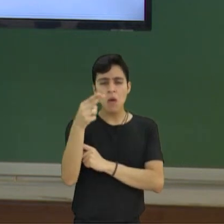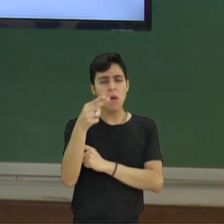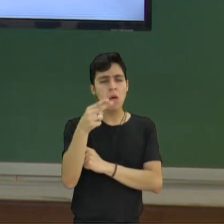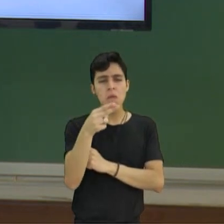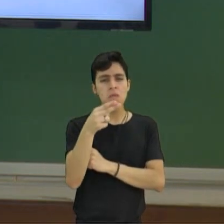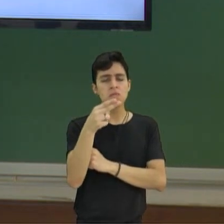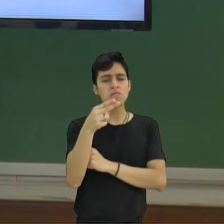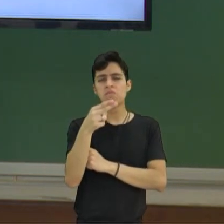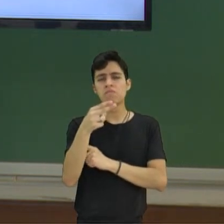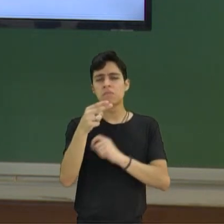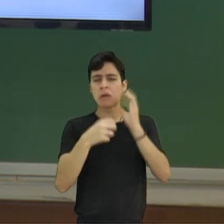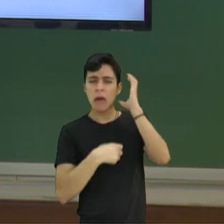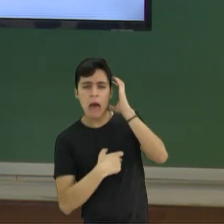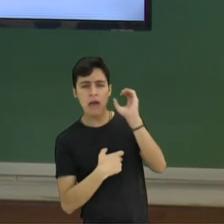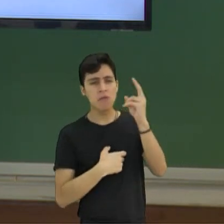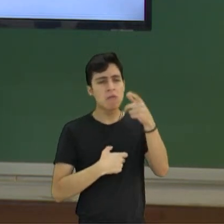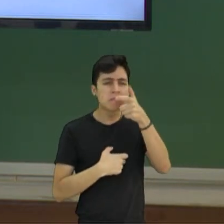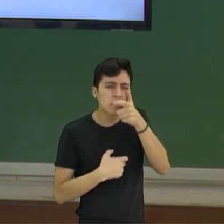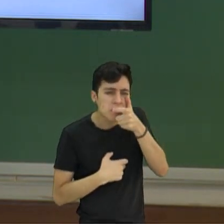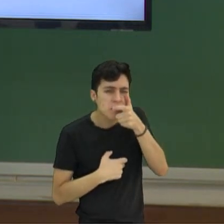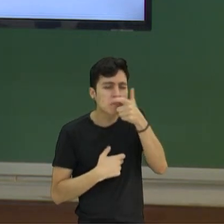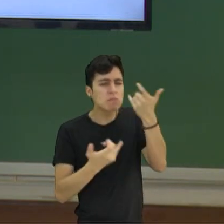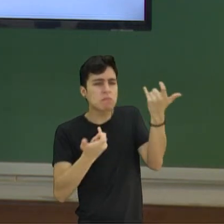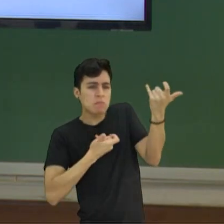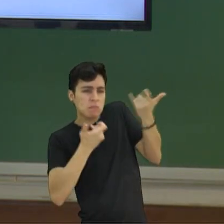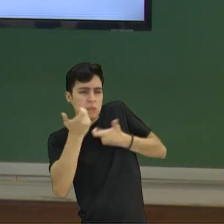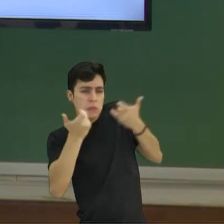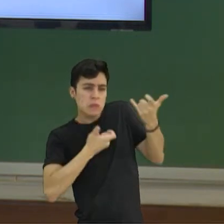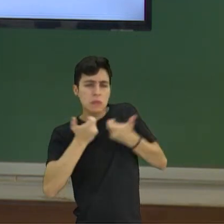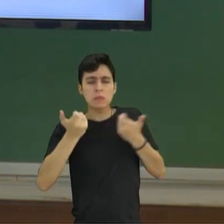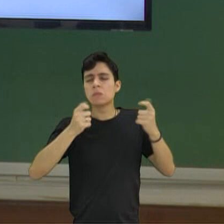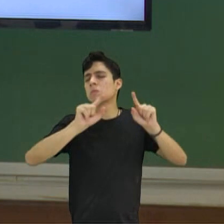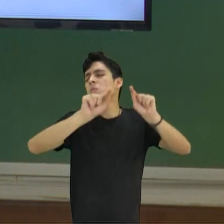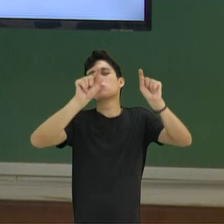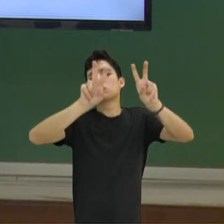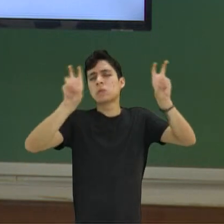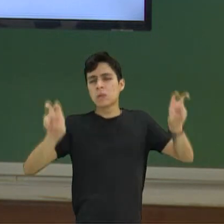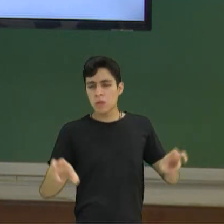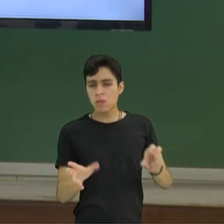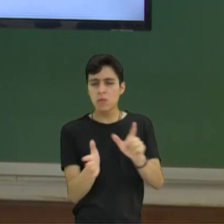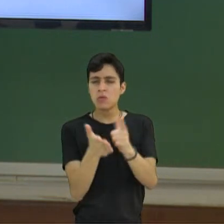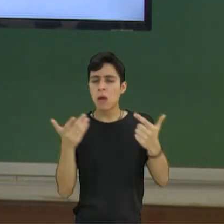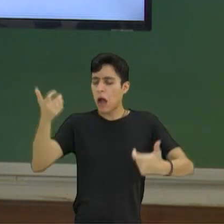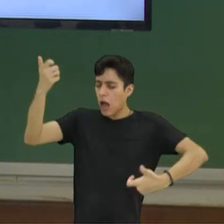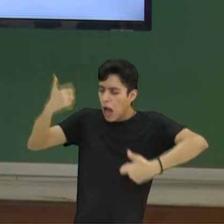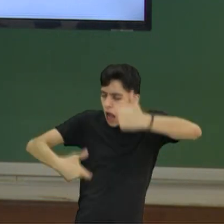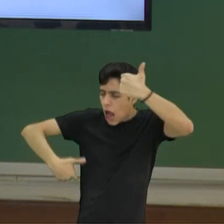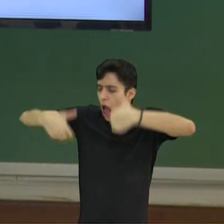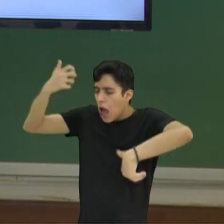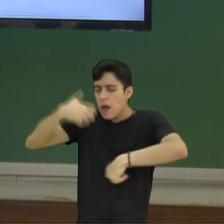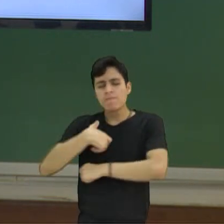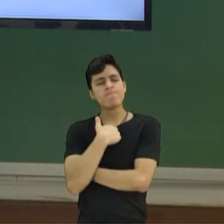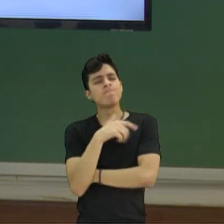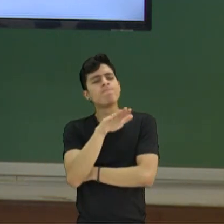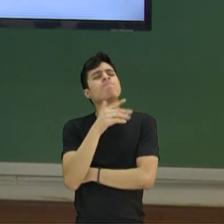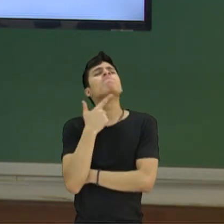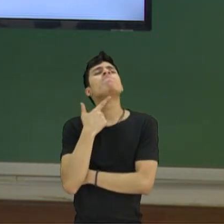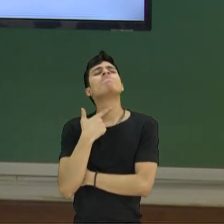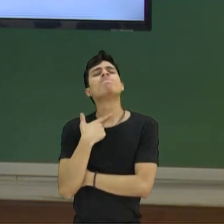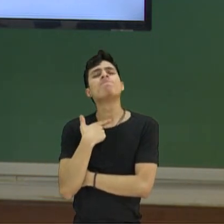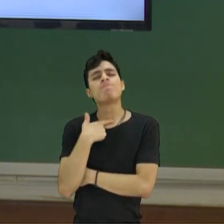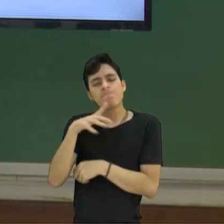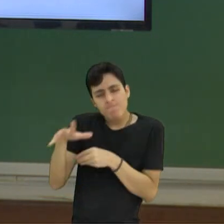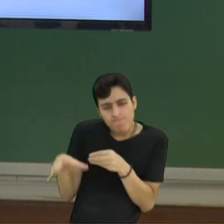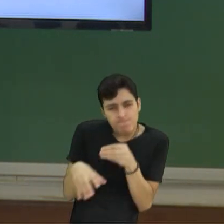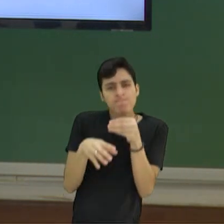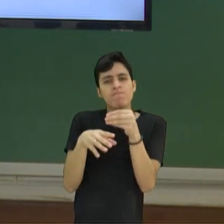ou escutou no rádio alguma matéria jornalística e ficou com vontade de tecer algum comentário,